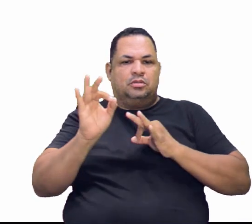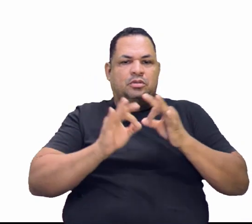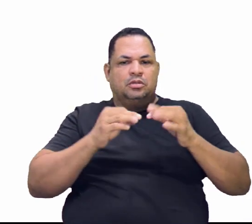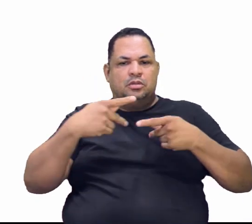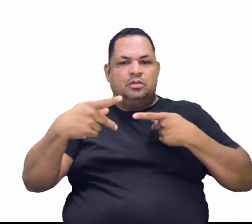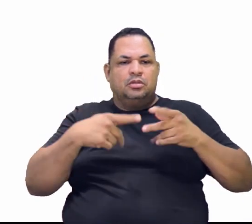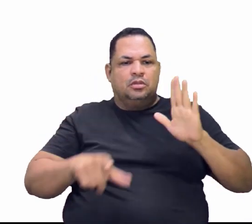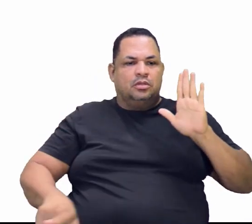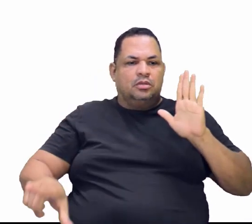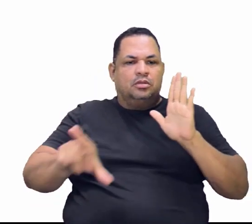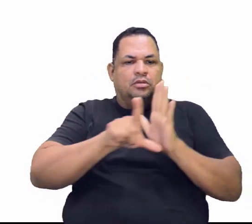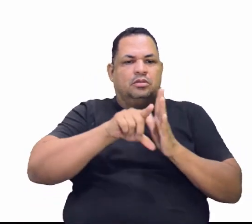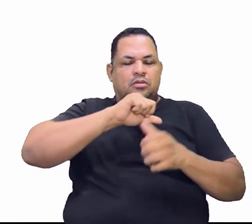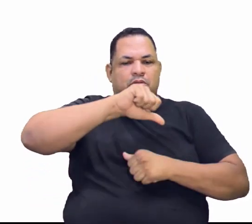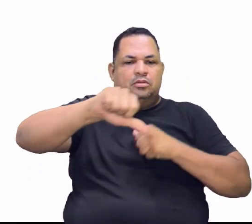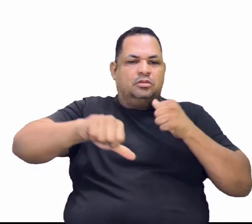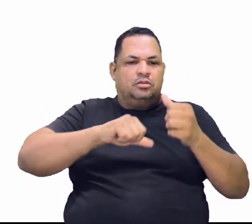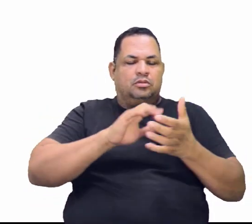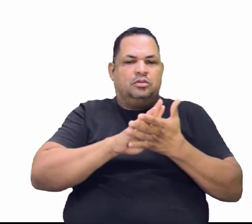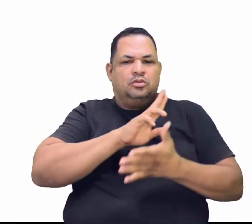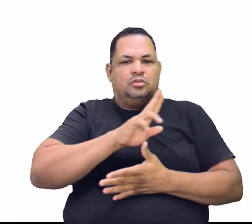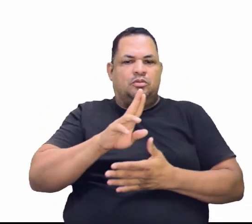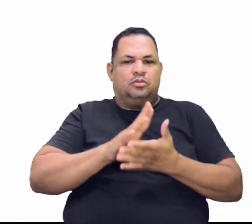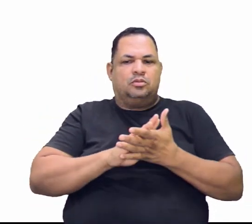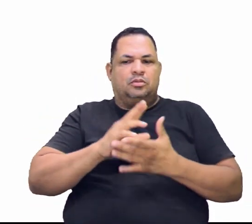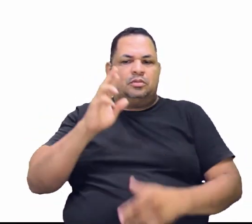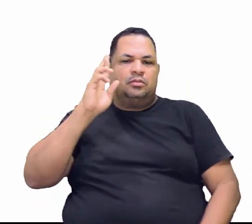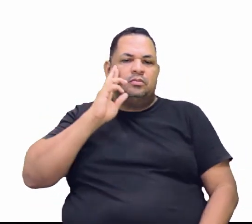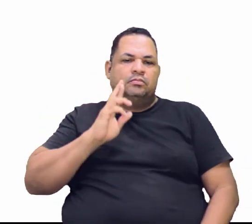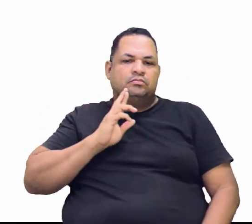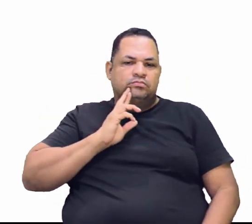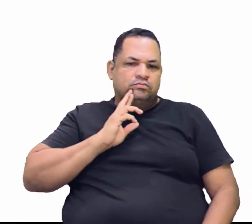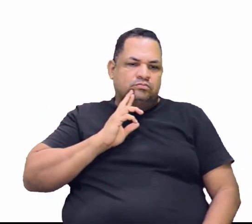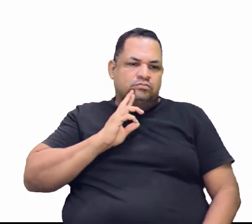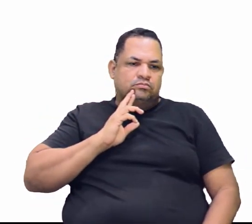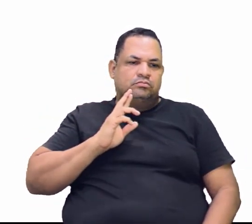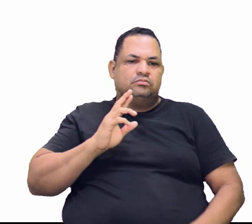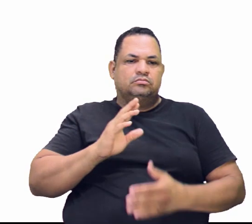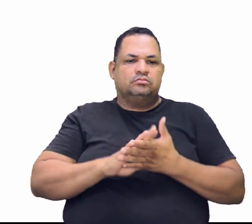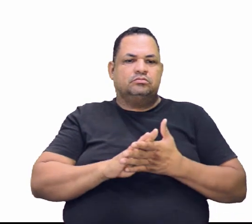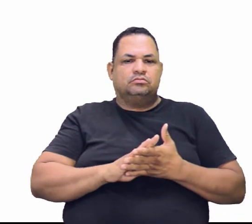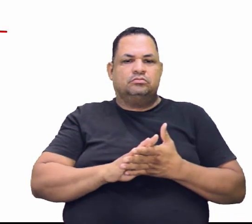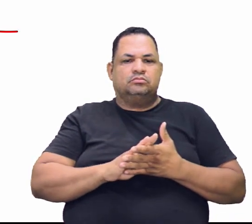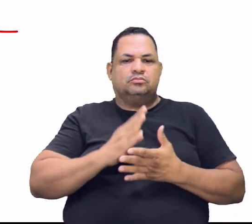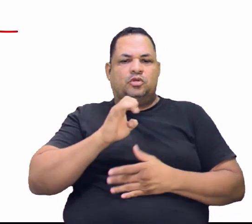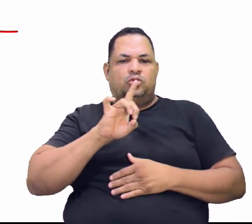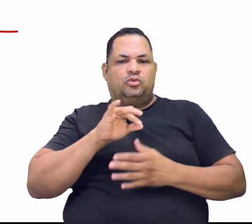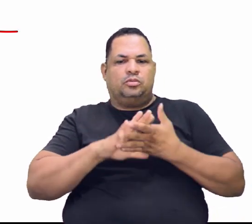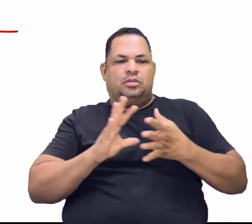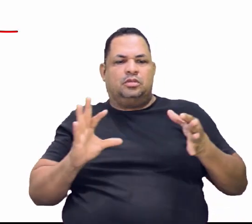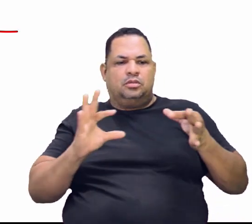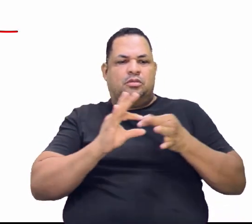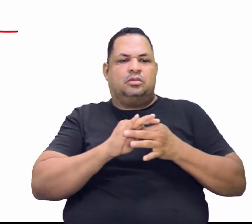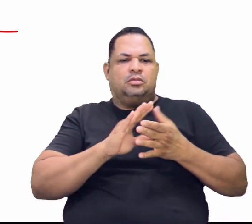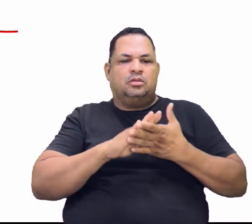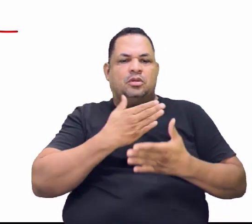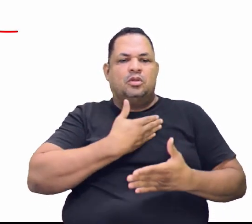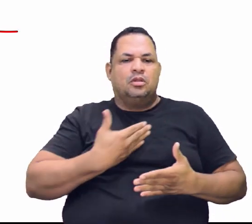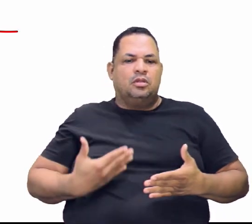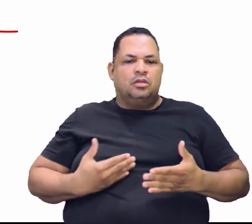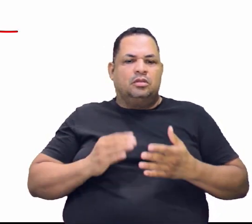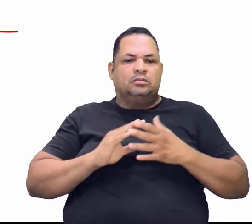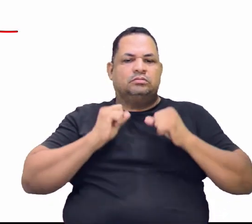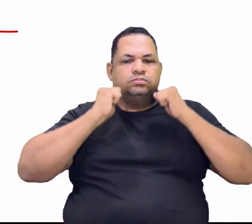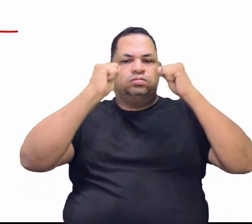a elaboração de um projeto de lei que mudou o nome do Guaporé para Rondônia. Cutubas, ligado ao